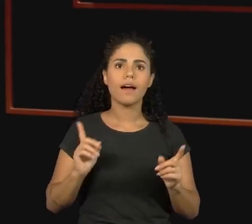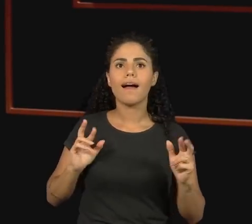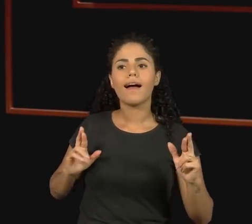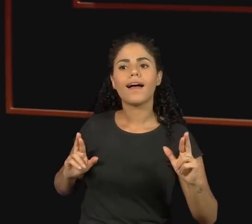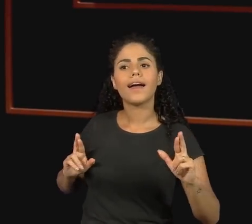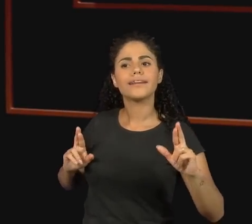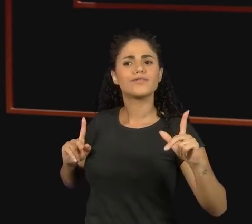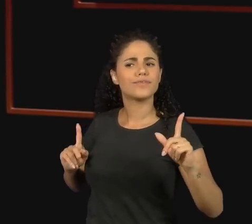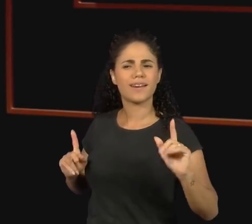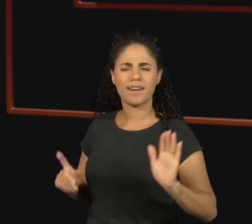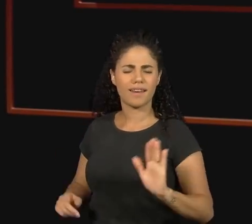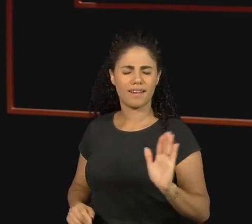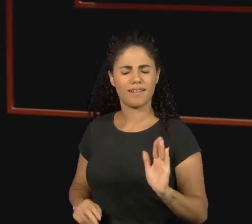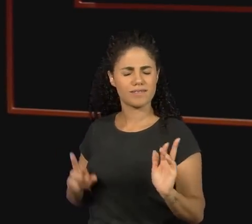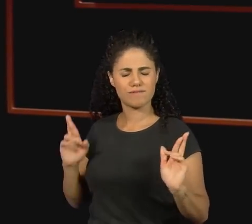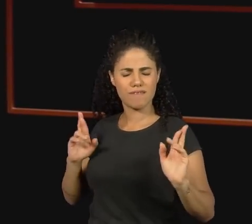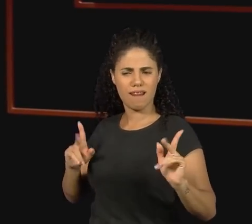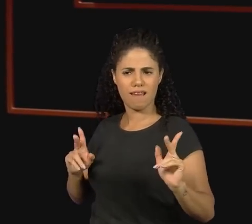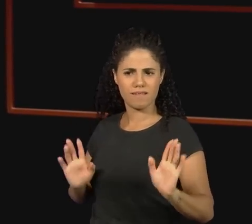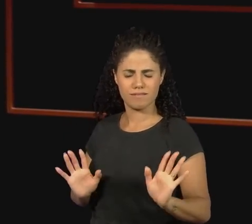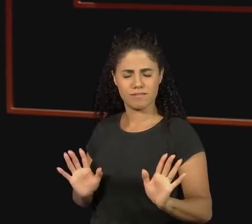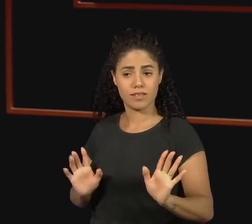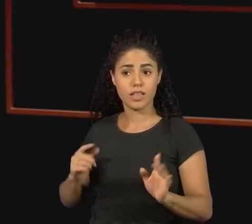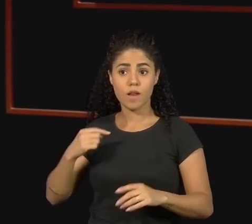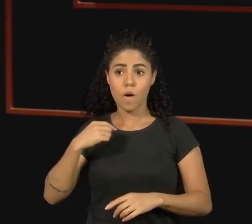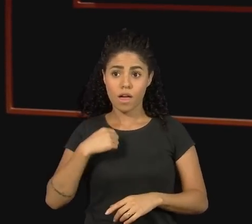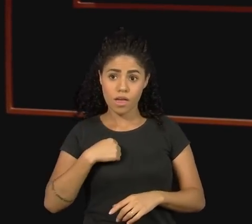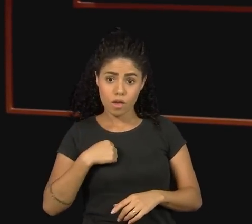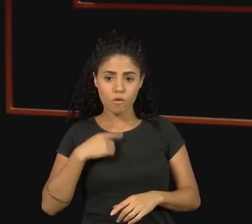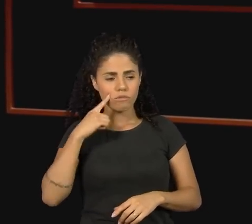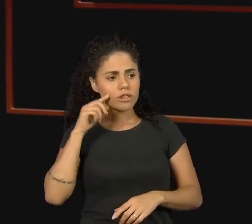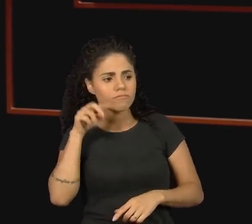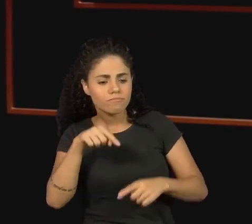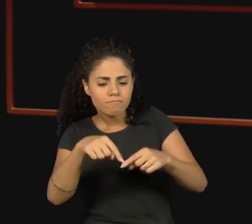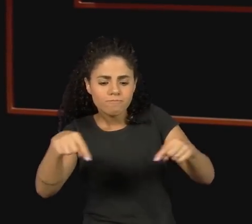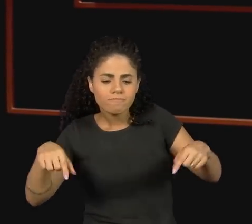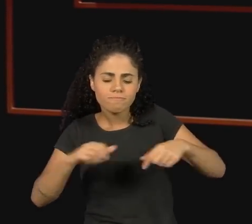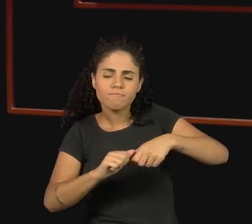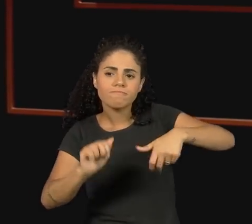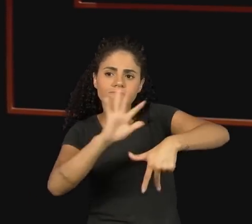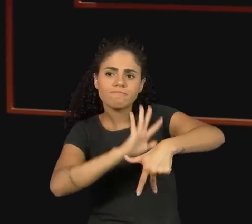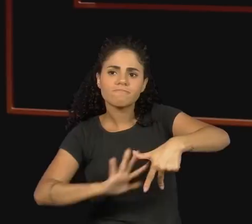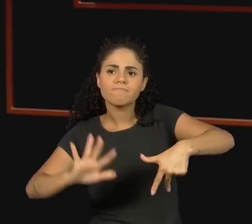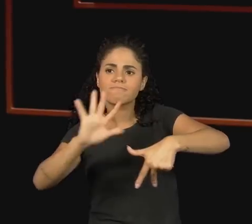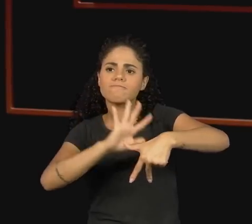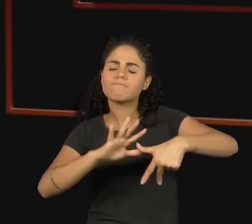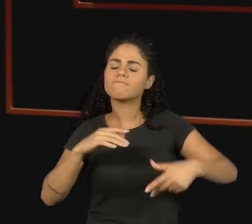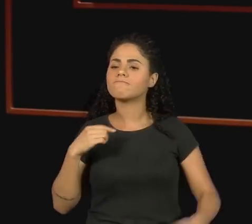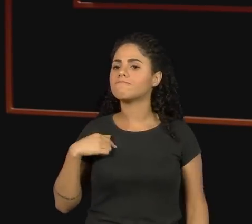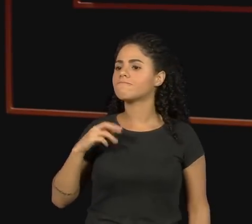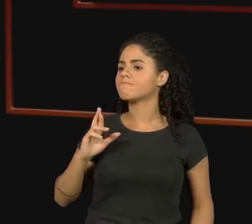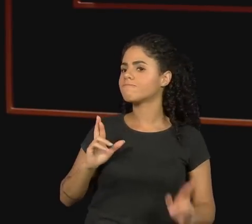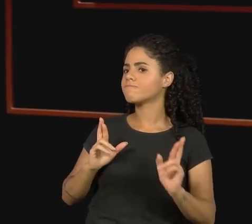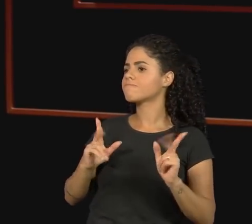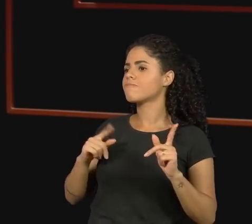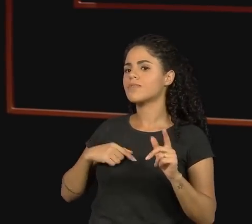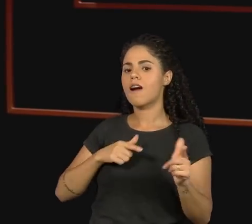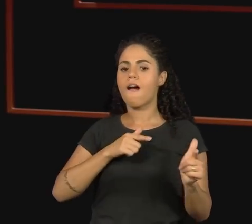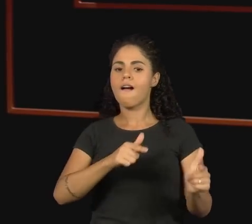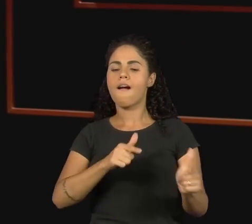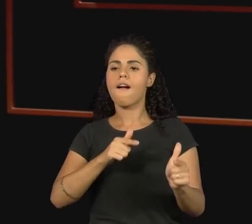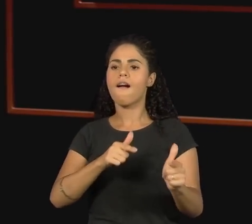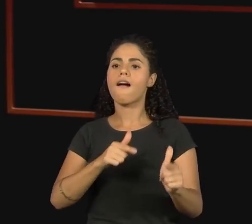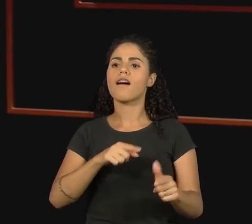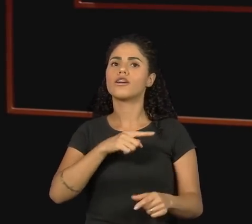uma grande diferença. Então, para a encenação, o cenário, ele me traz algo até do risco de provocar o